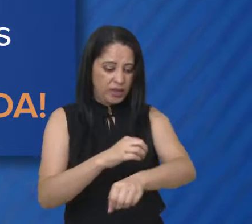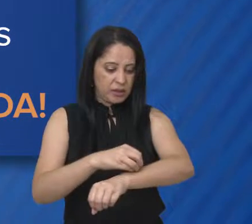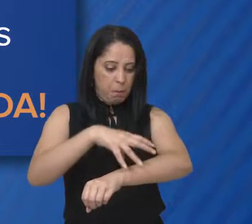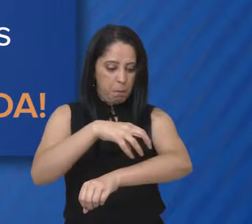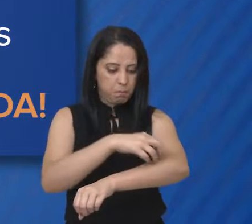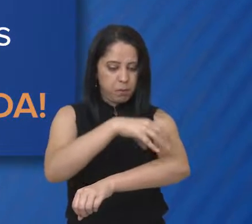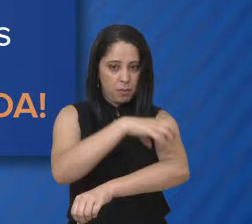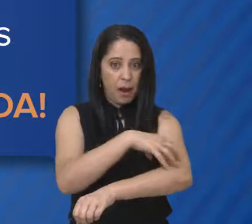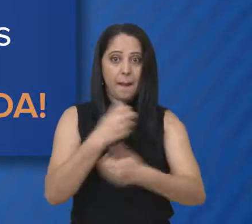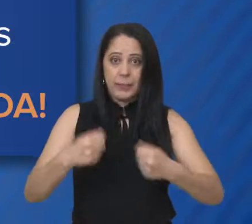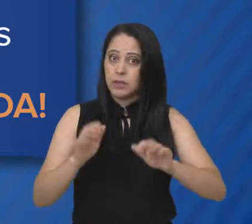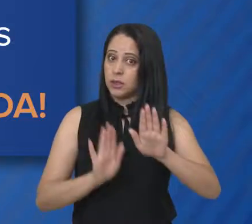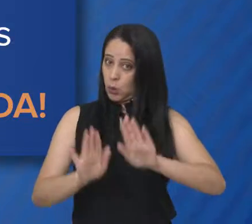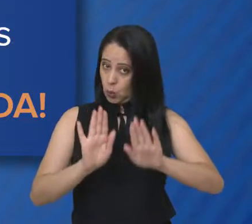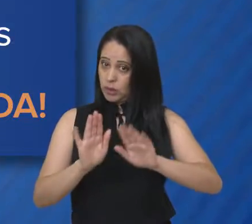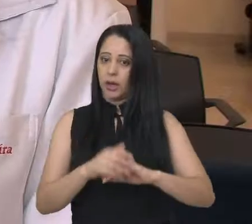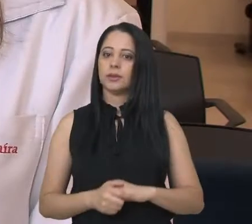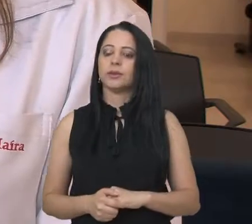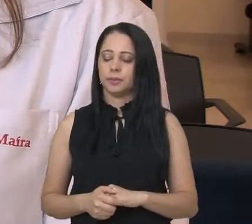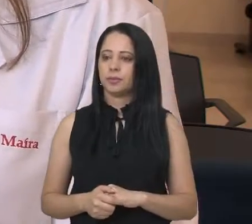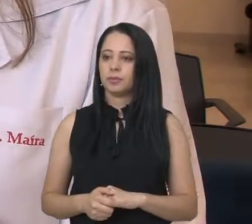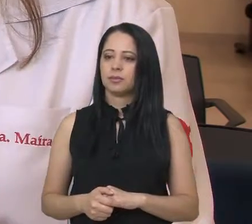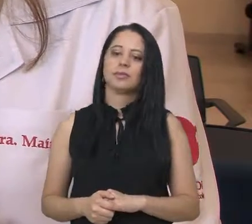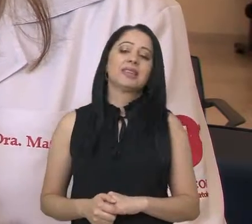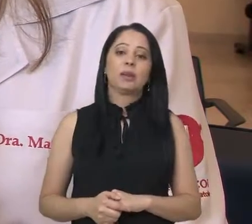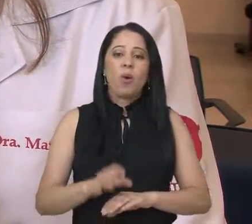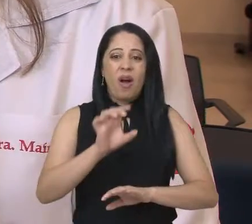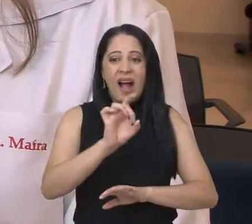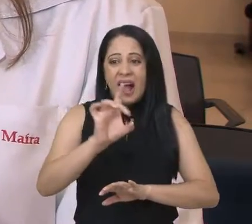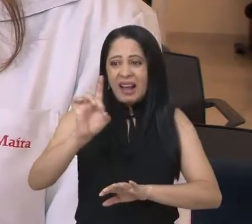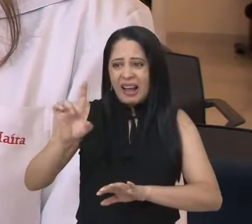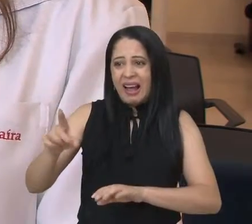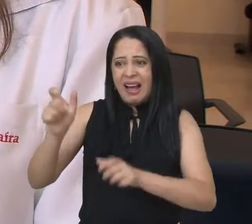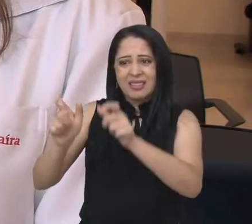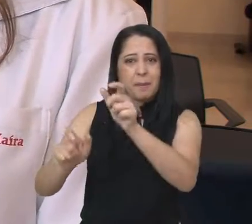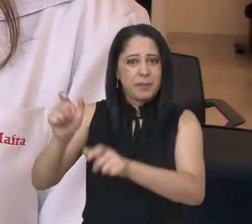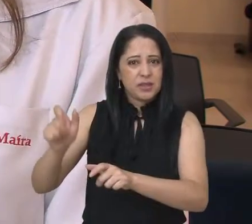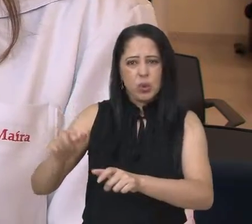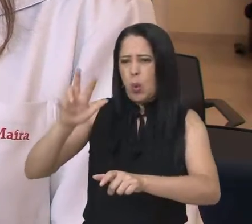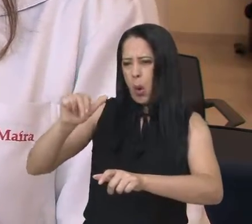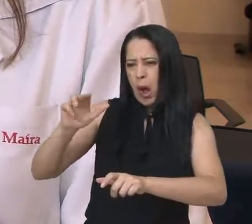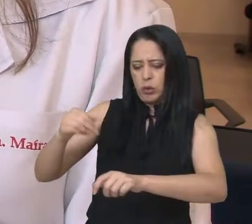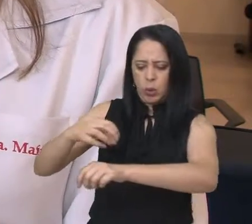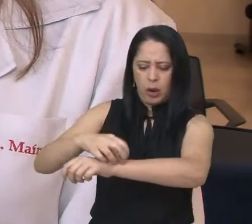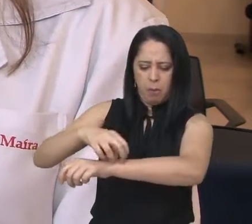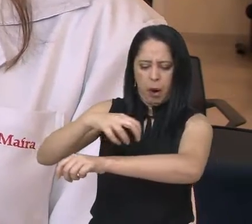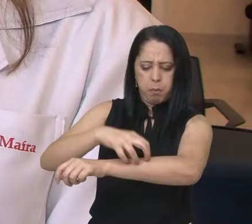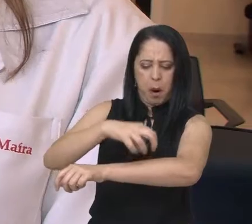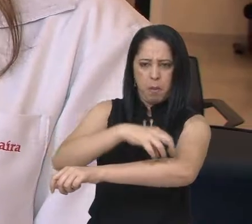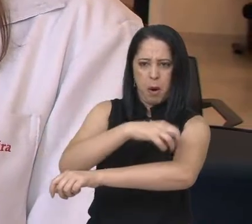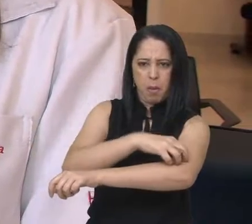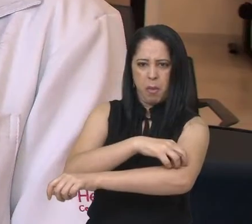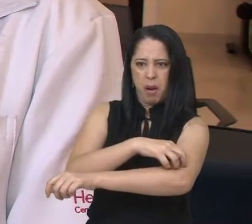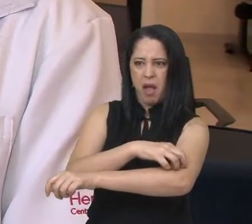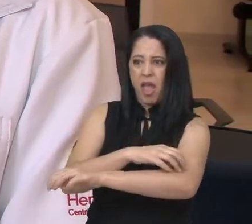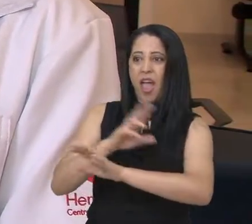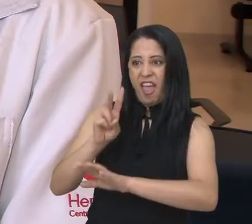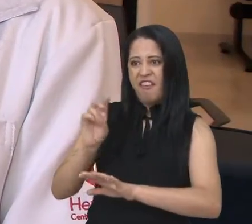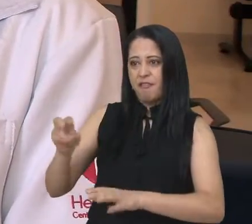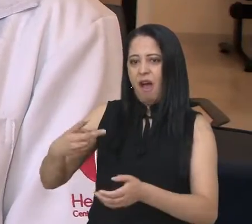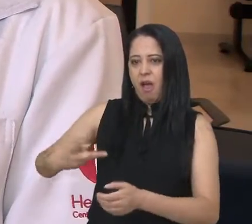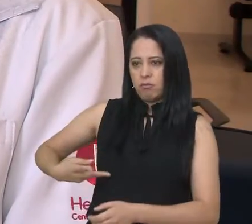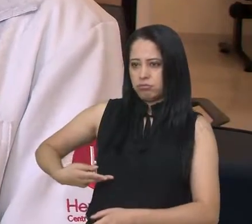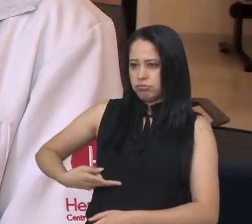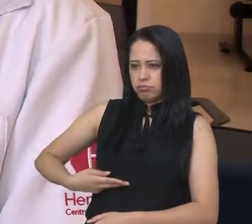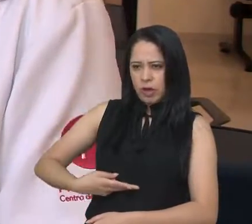também devem ter cuidado redobrado. A gente tem que avaliar cada situação, né? Então, um paciente que nunca teve trombose, vai passar por uma cirurgia de alto